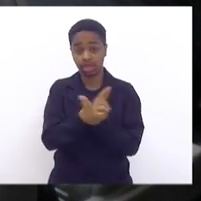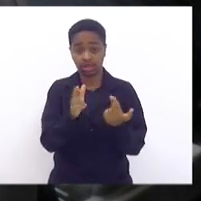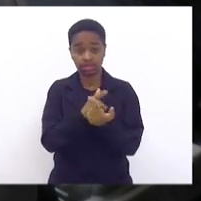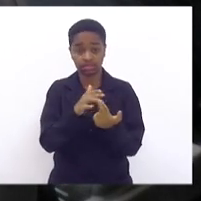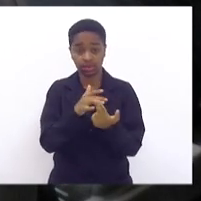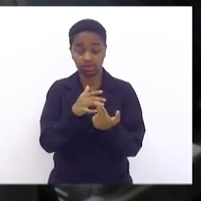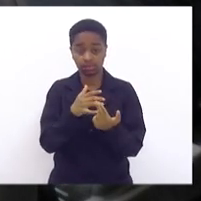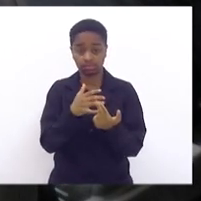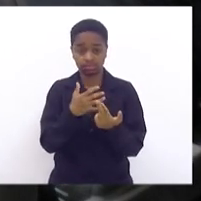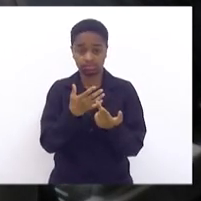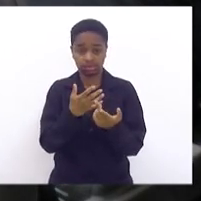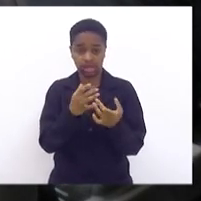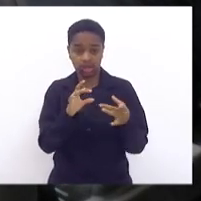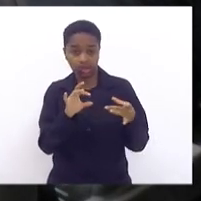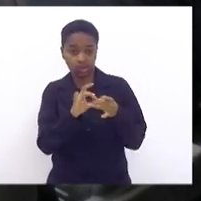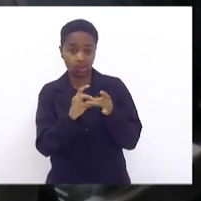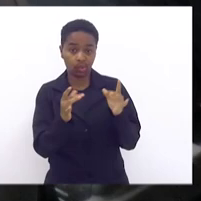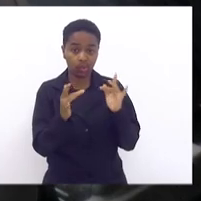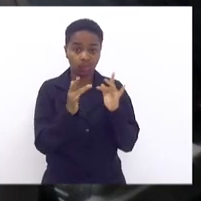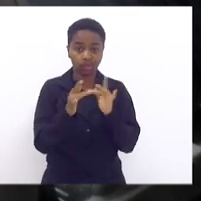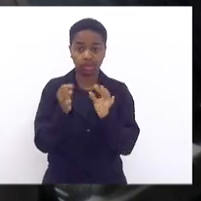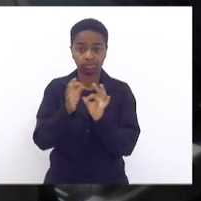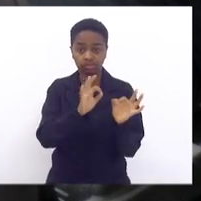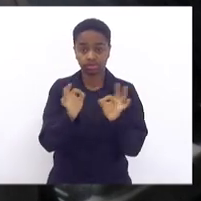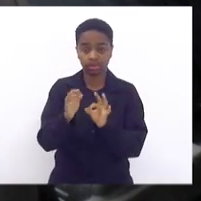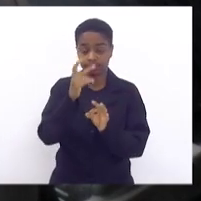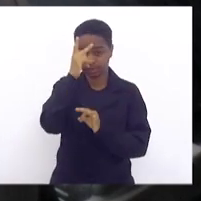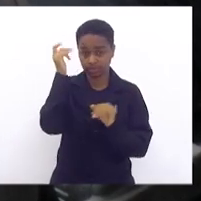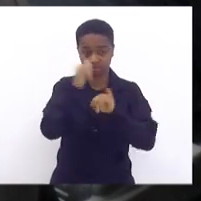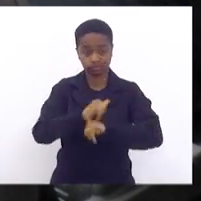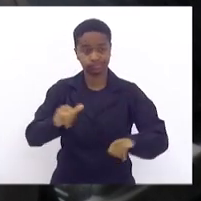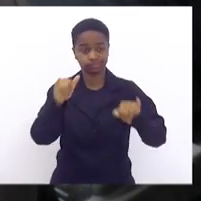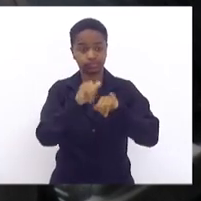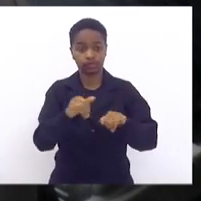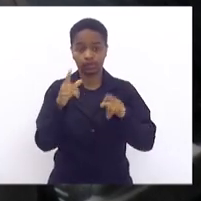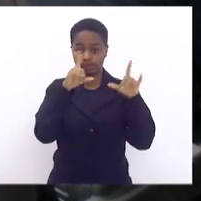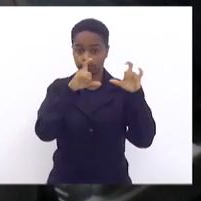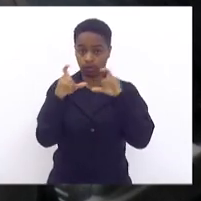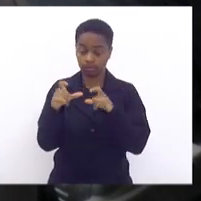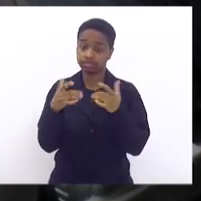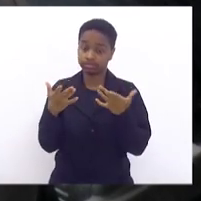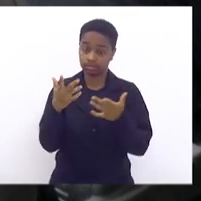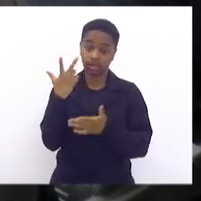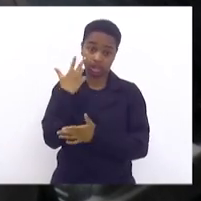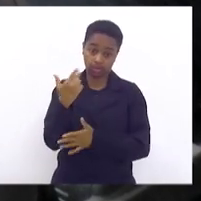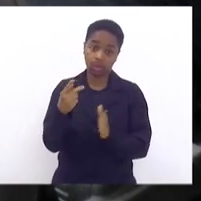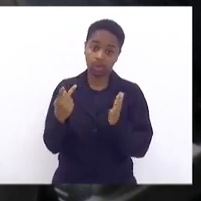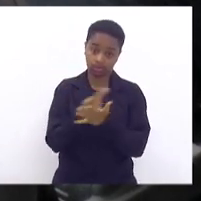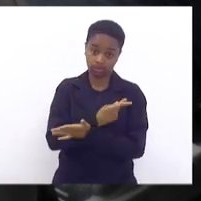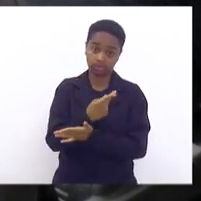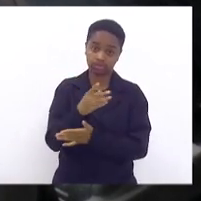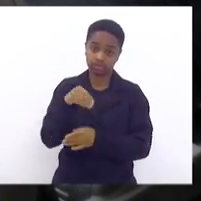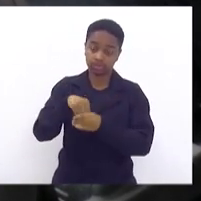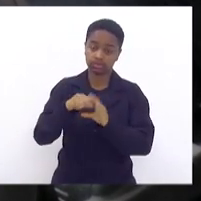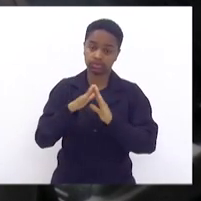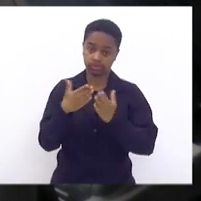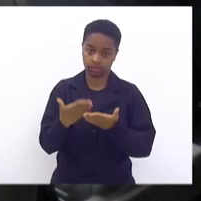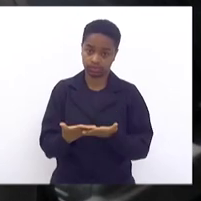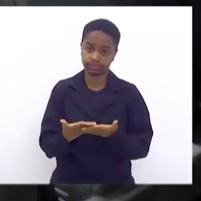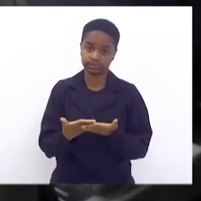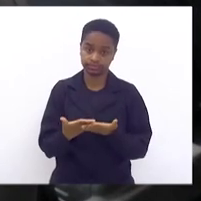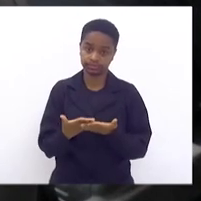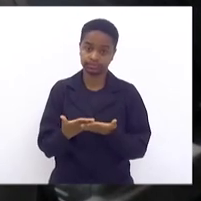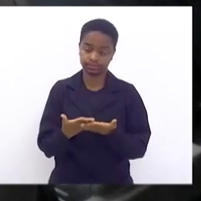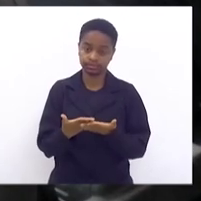afetiva, nem familiar, com aquele que disseminou aquelas fotos íntimas. É comum isso acontecer no âmbito escolar,